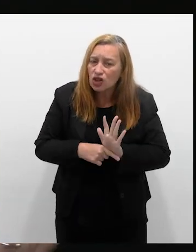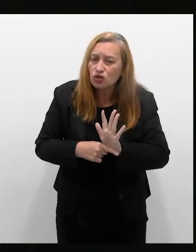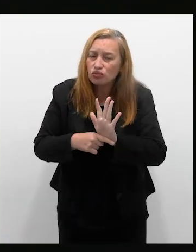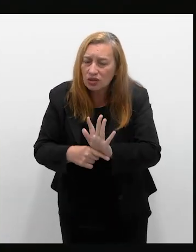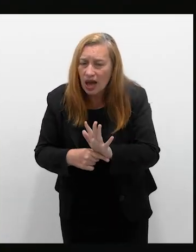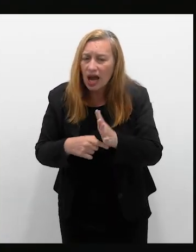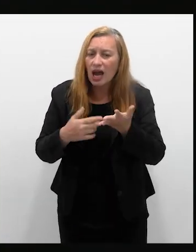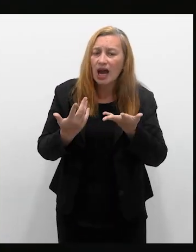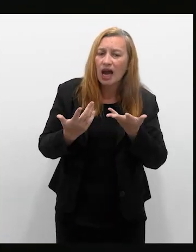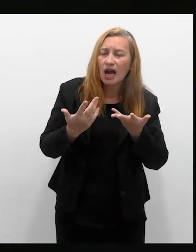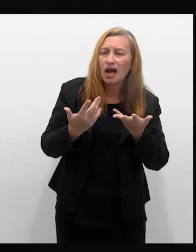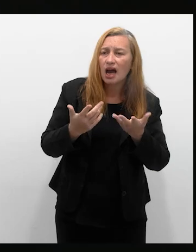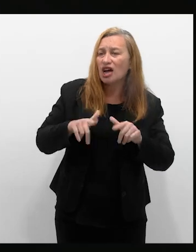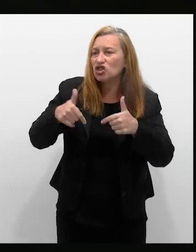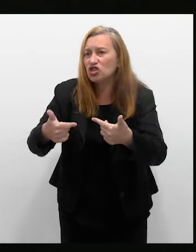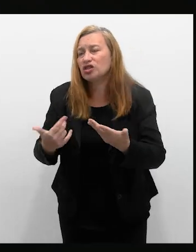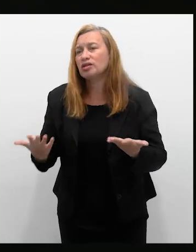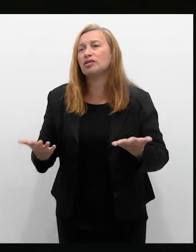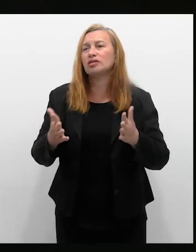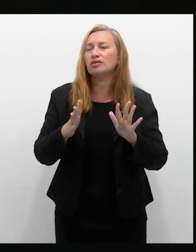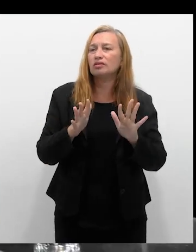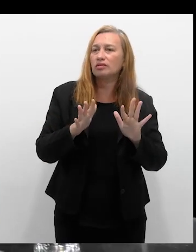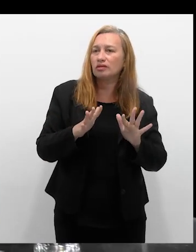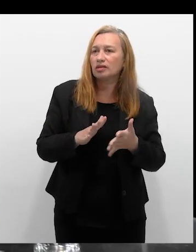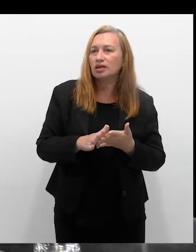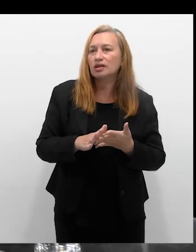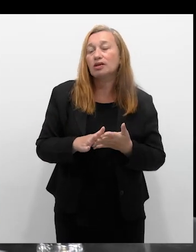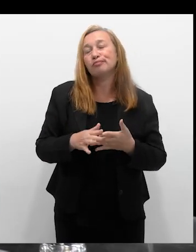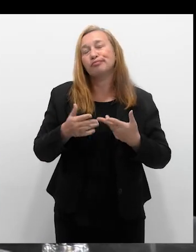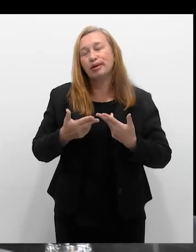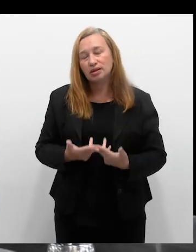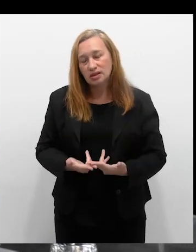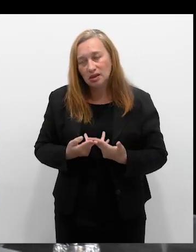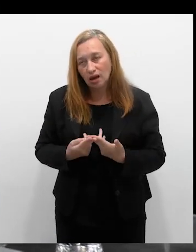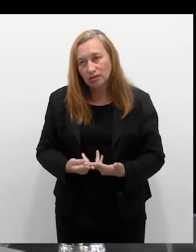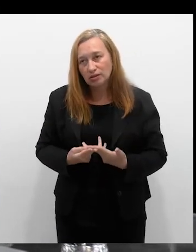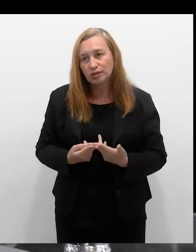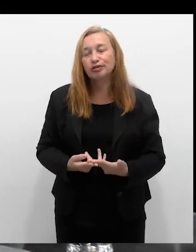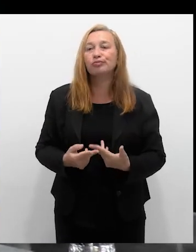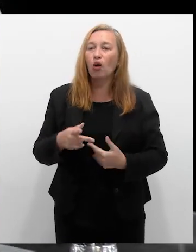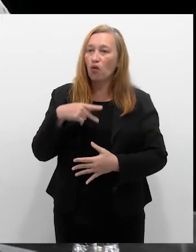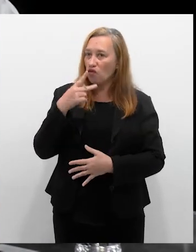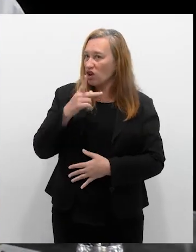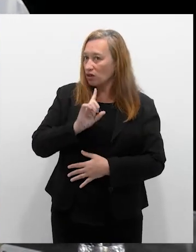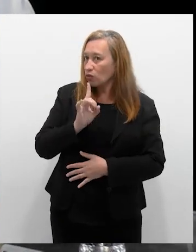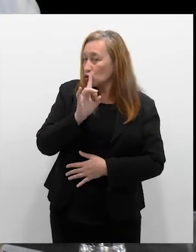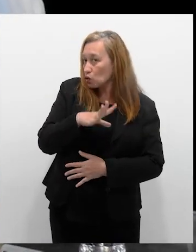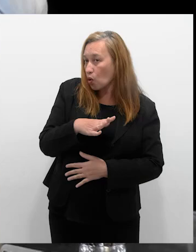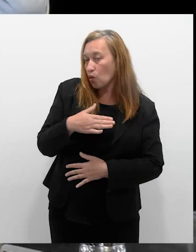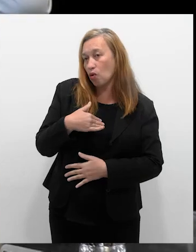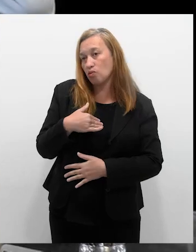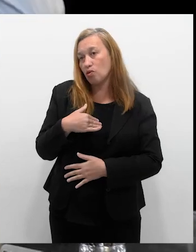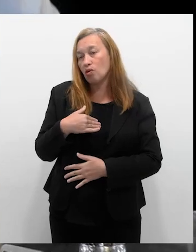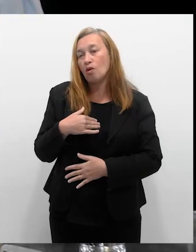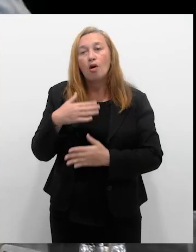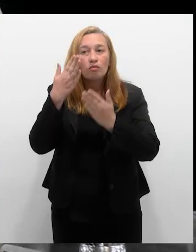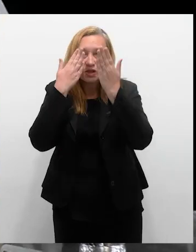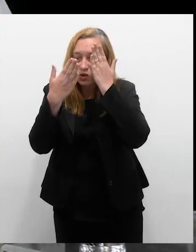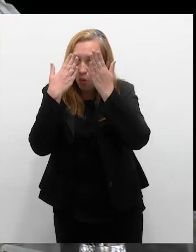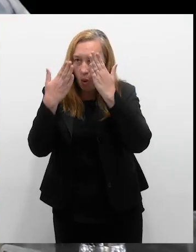essas pessoas devem agir? Com paciência. Tá? E eu digo isso não só como